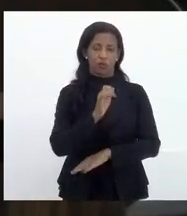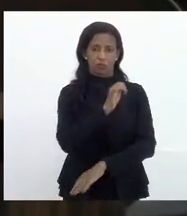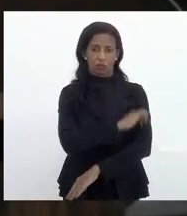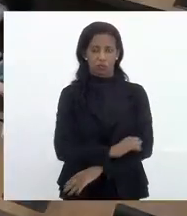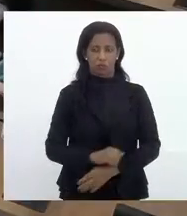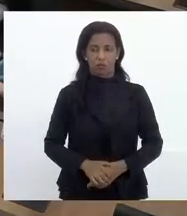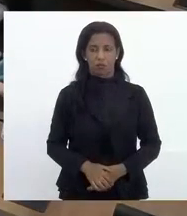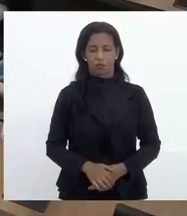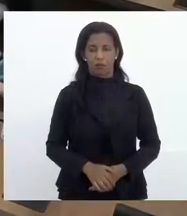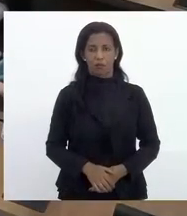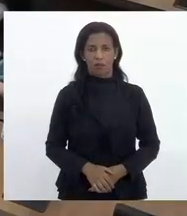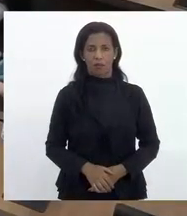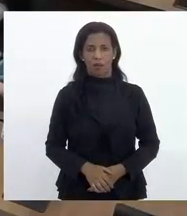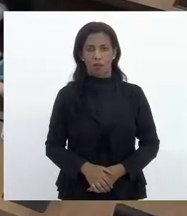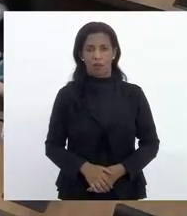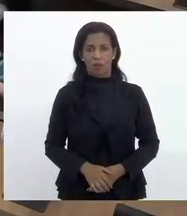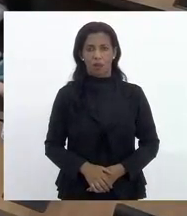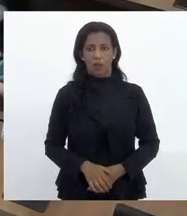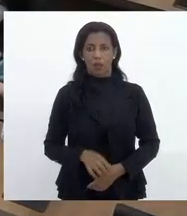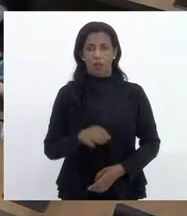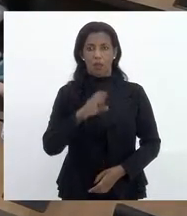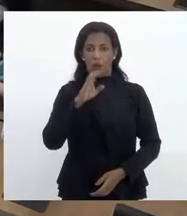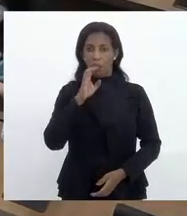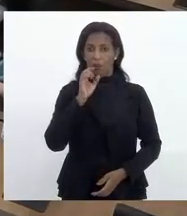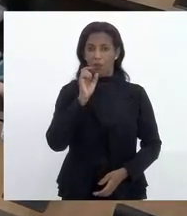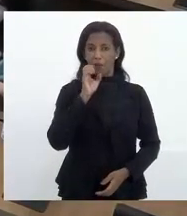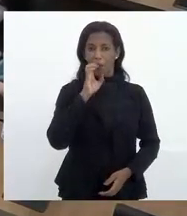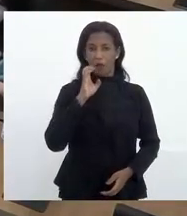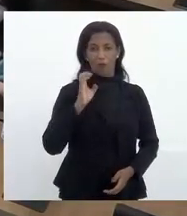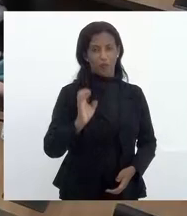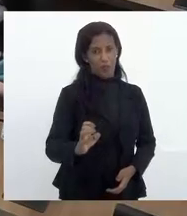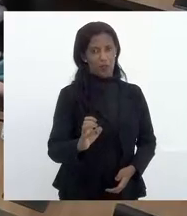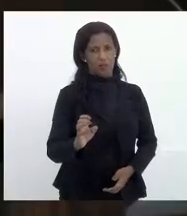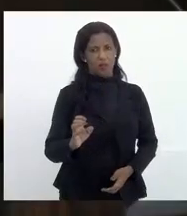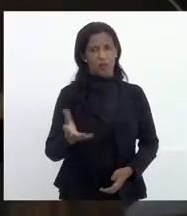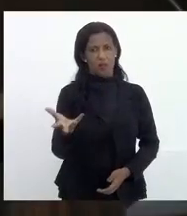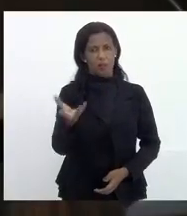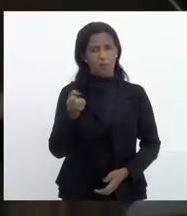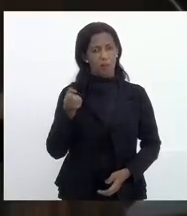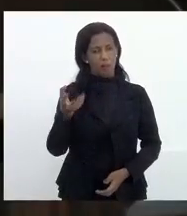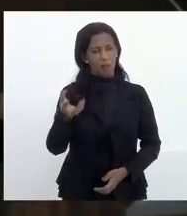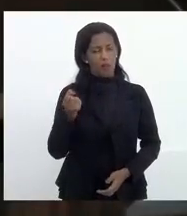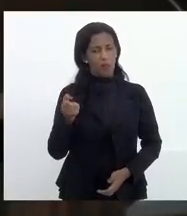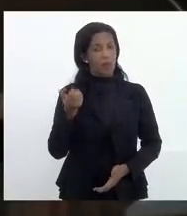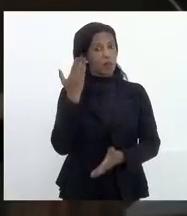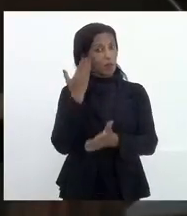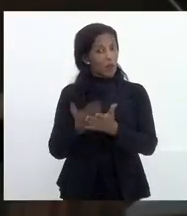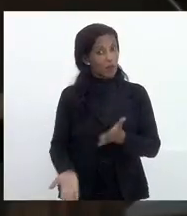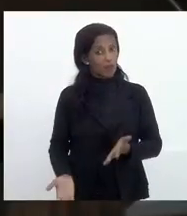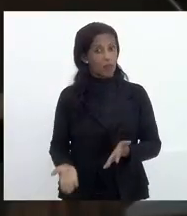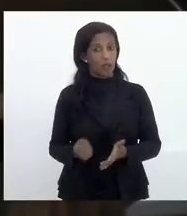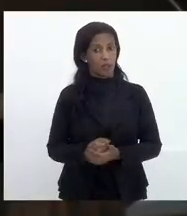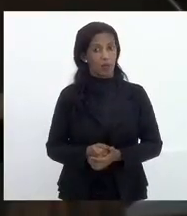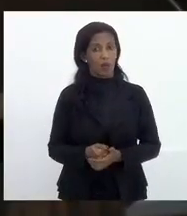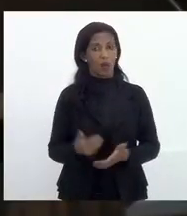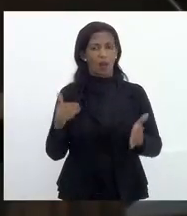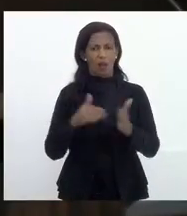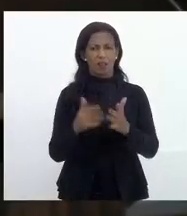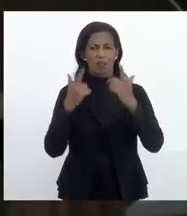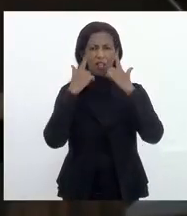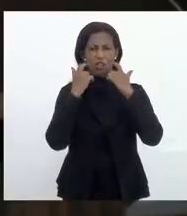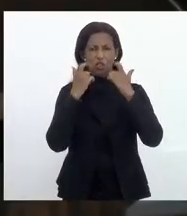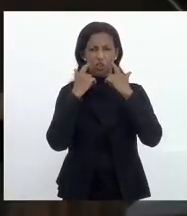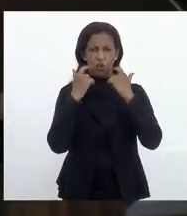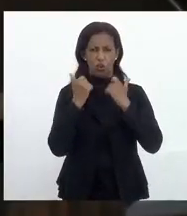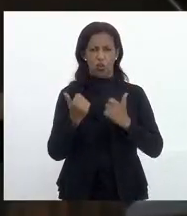Janeiro é uma ofensa sobretudo as pensionistas que perderam que até hoje choram a morte